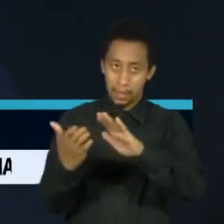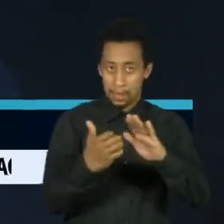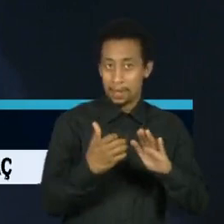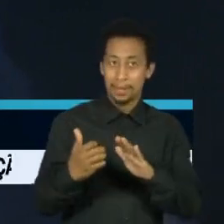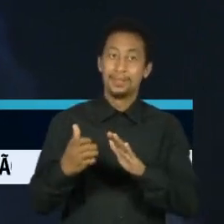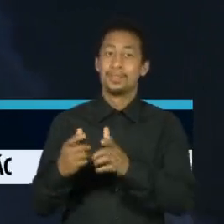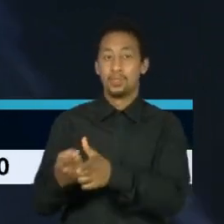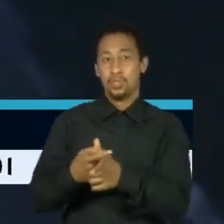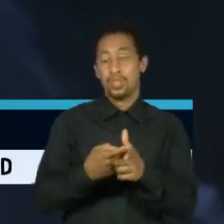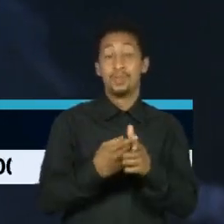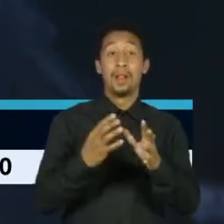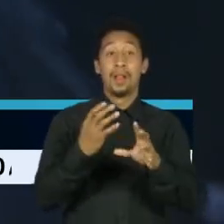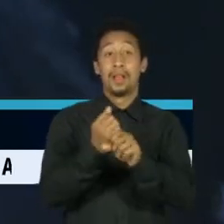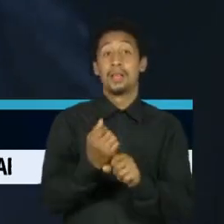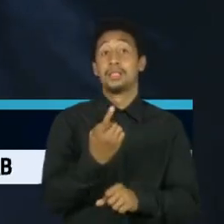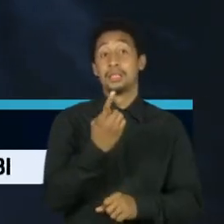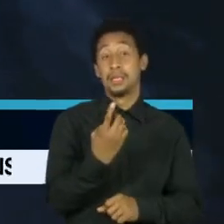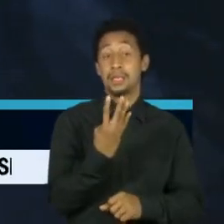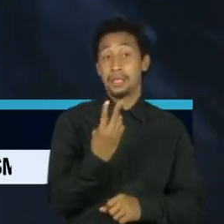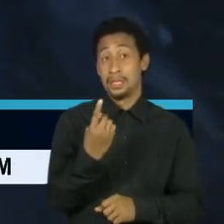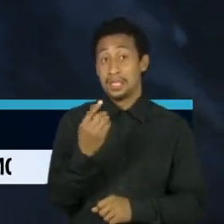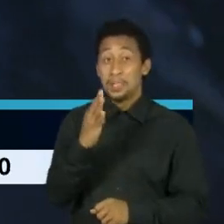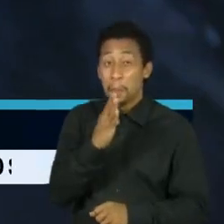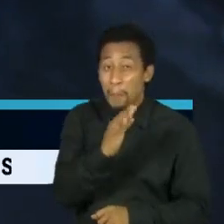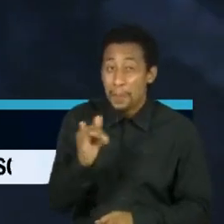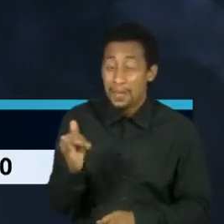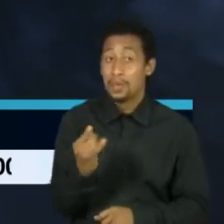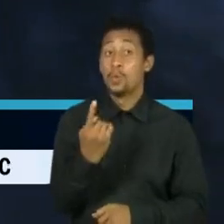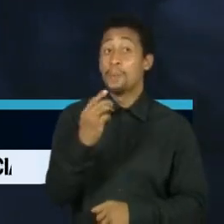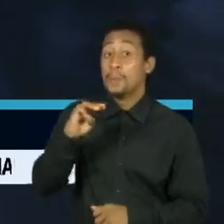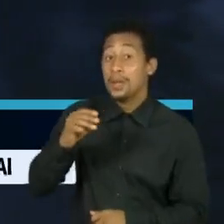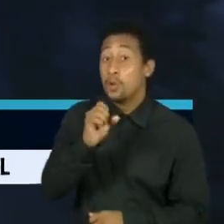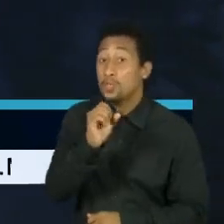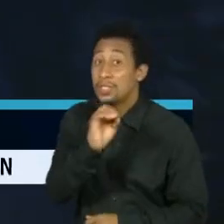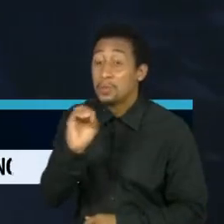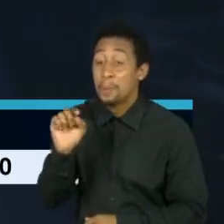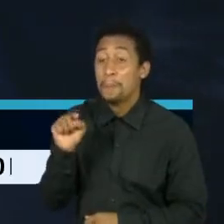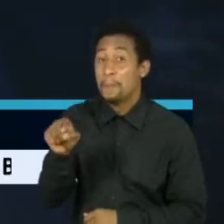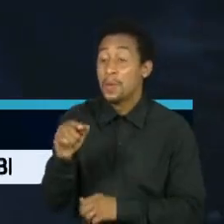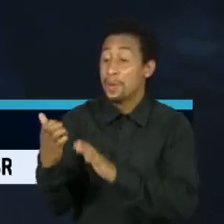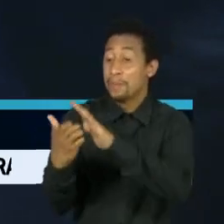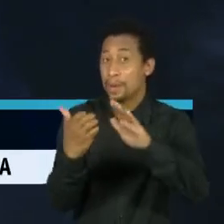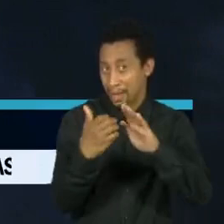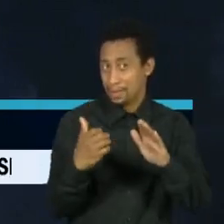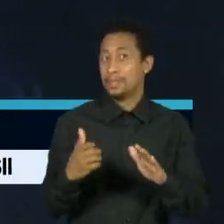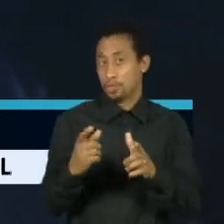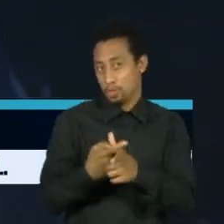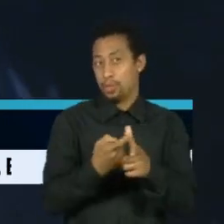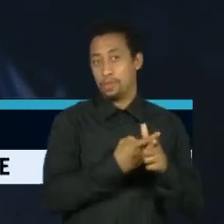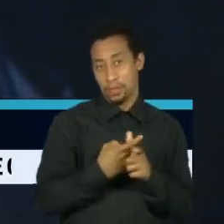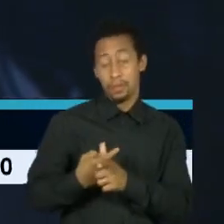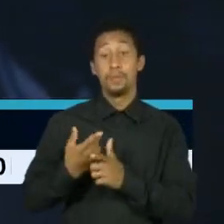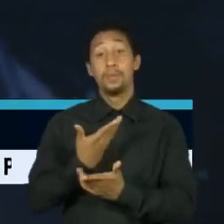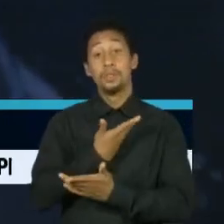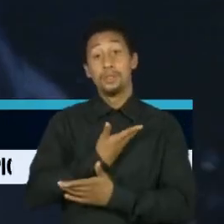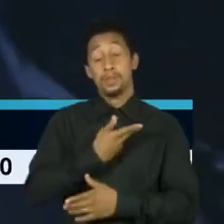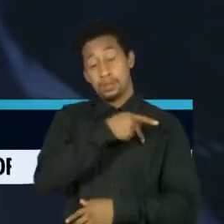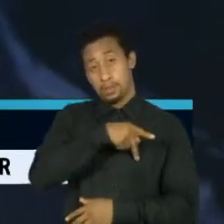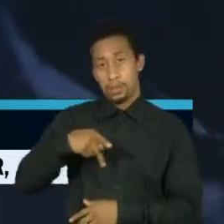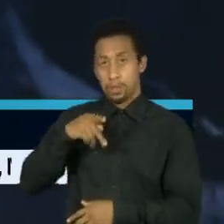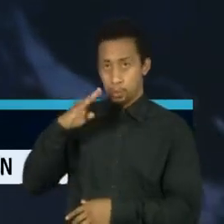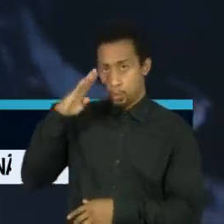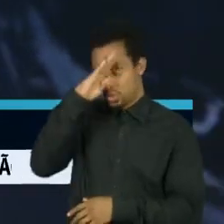137 bilhões de reais a medida ela foi adotada depois que o presidente Jair bolsonaro vetou o refis para